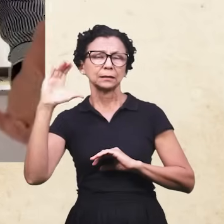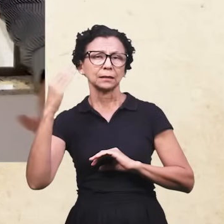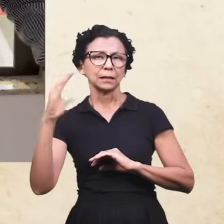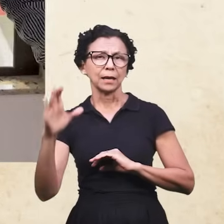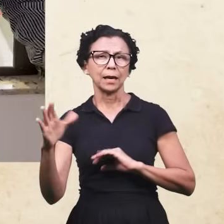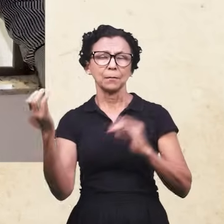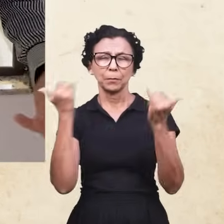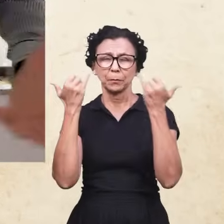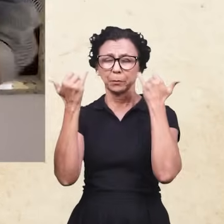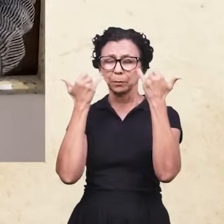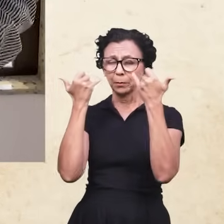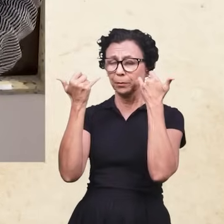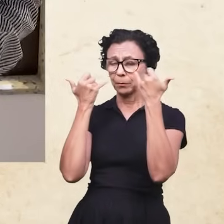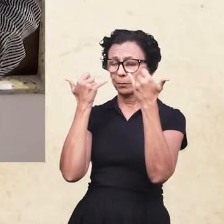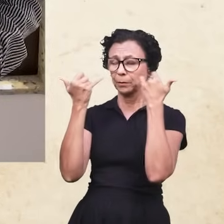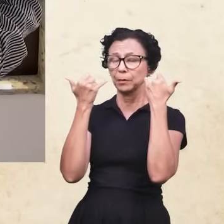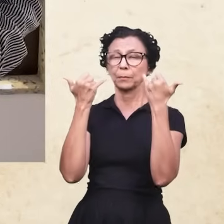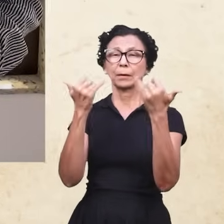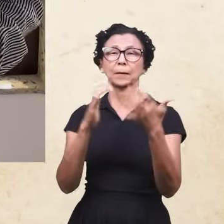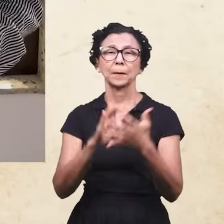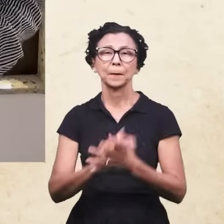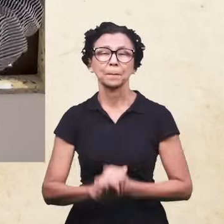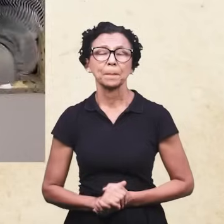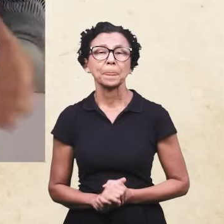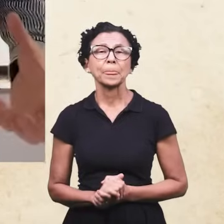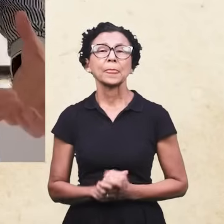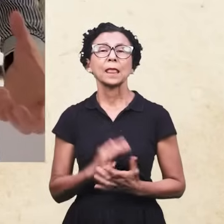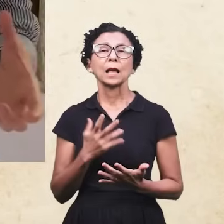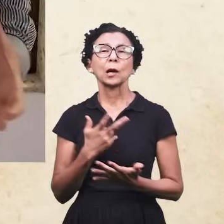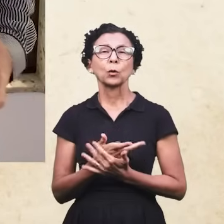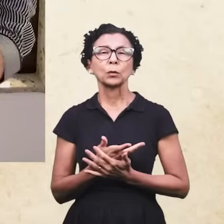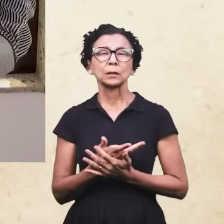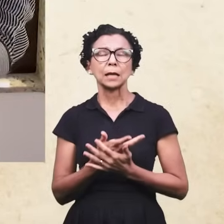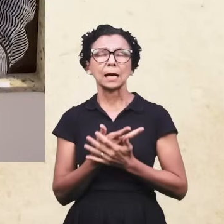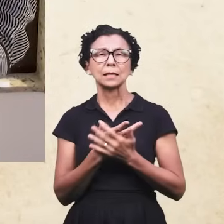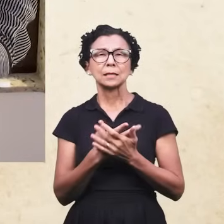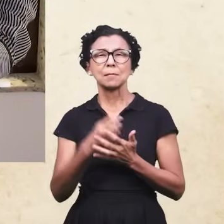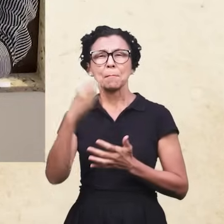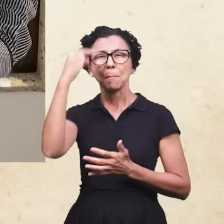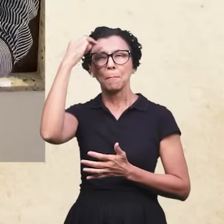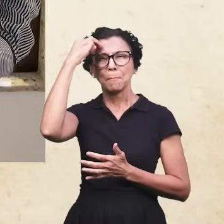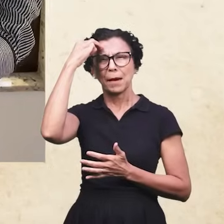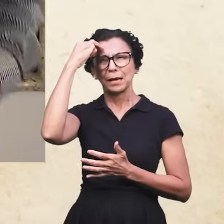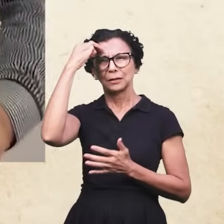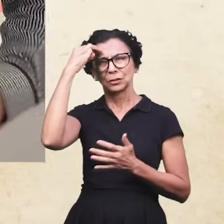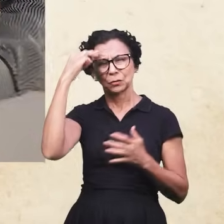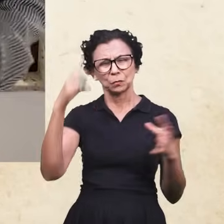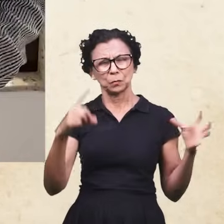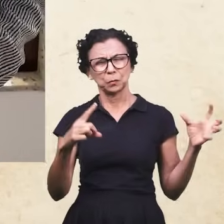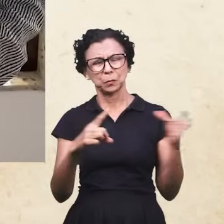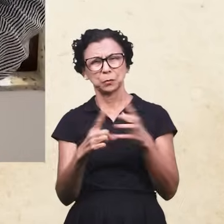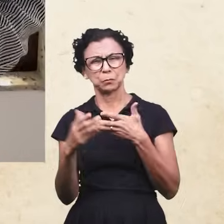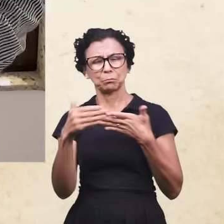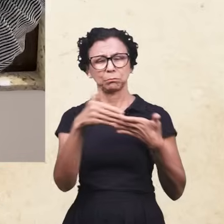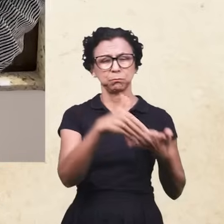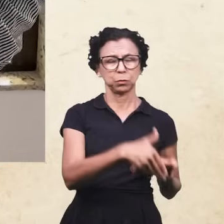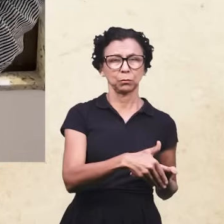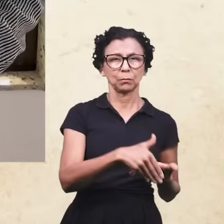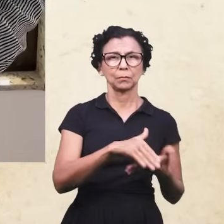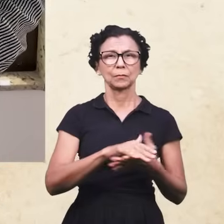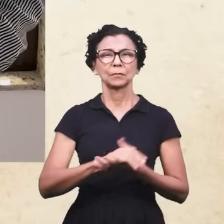tudo isso contribui muitas vezes para corromper a mente do homem. Mas a palavra do Senhor, lá no